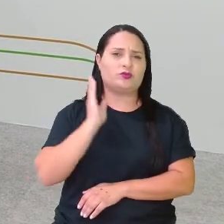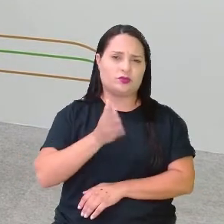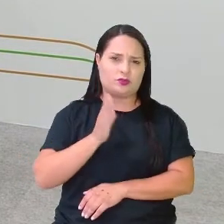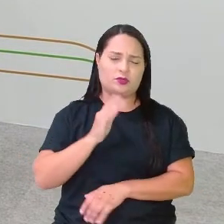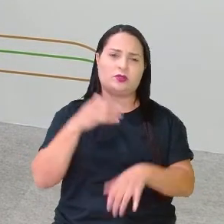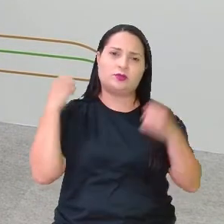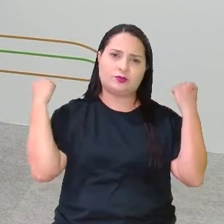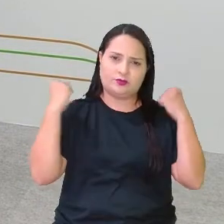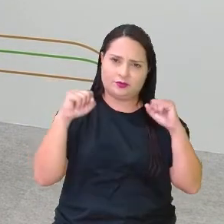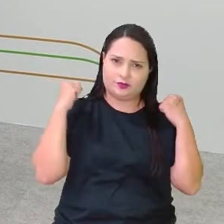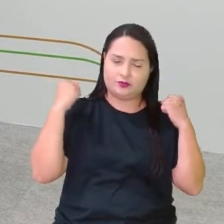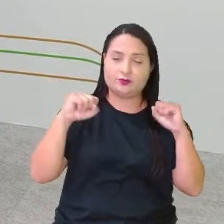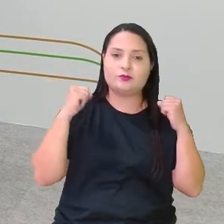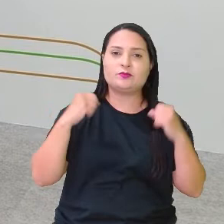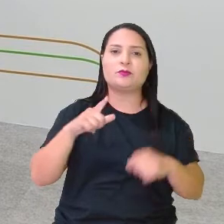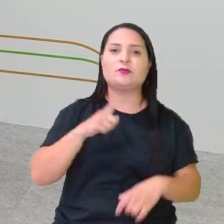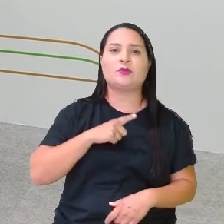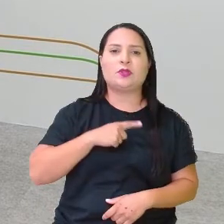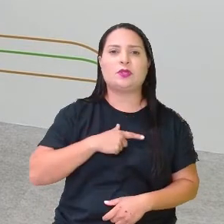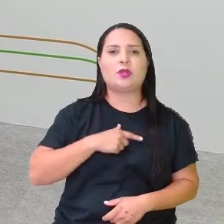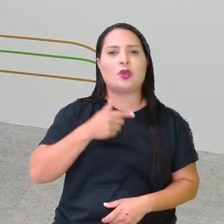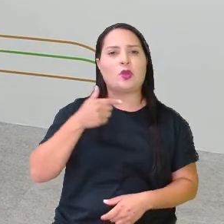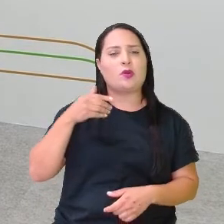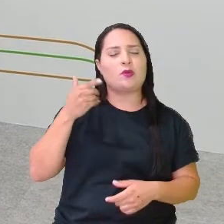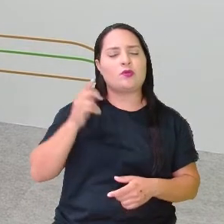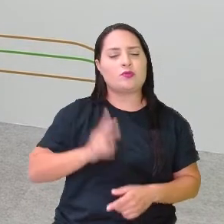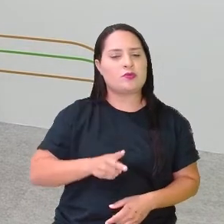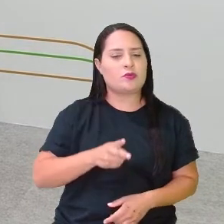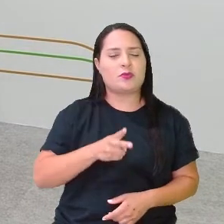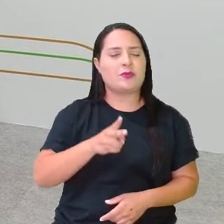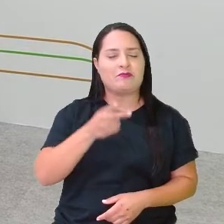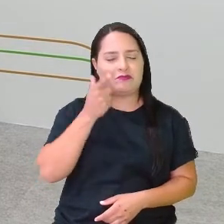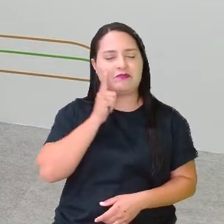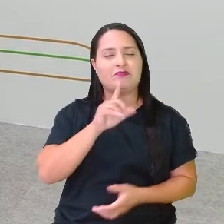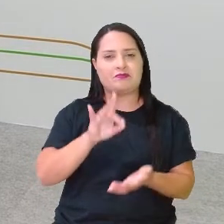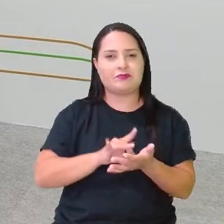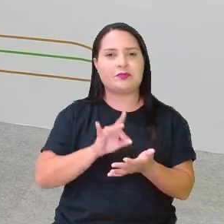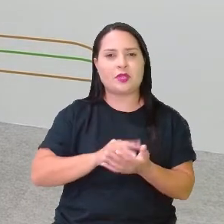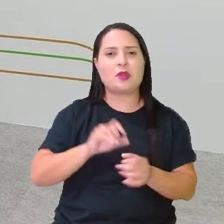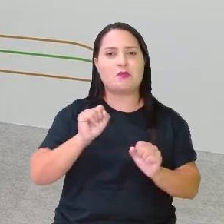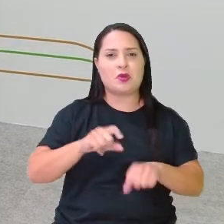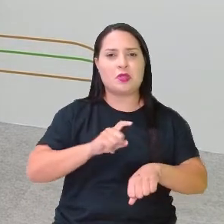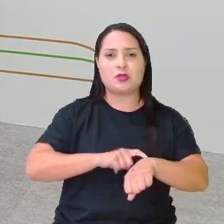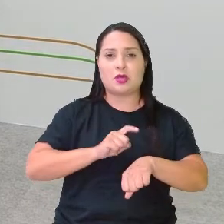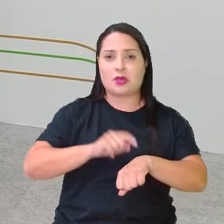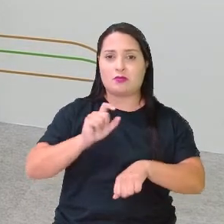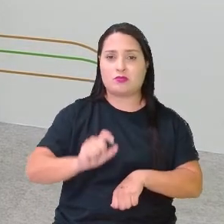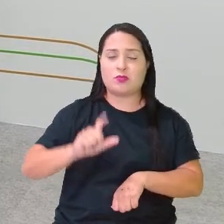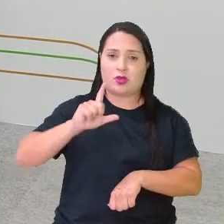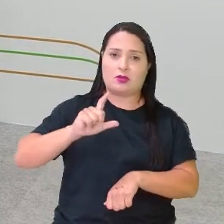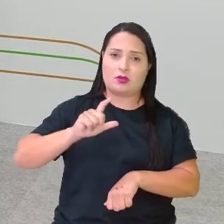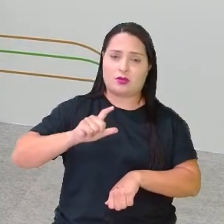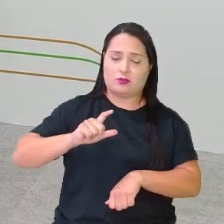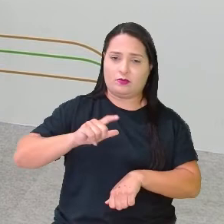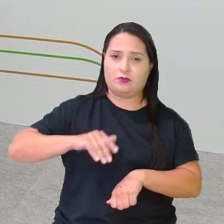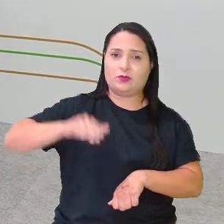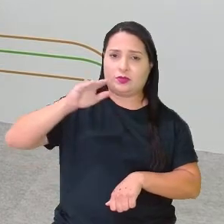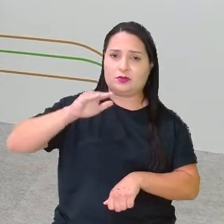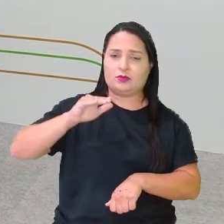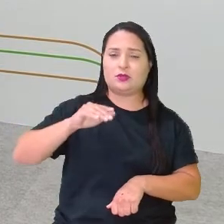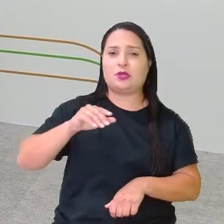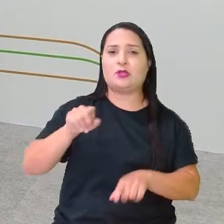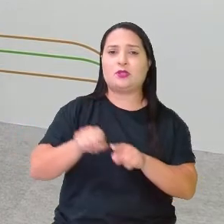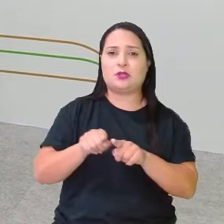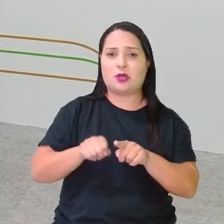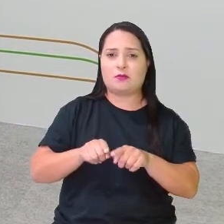exercícios, tem uma resistência maior, você pode aumentar o tempo e também aumentar a amplitude do joelho. Viu que eu